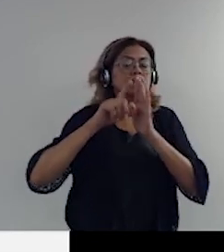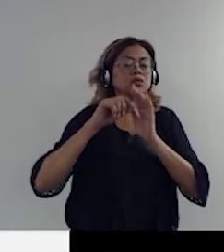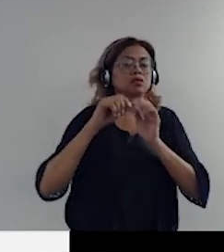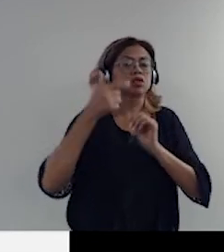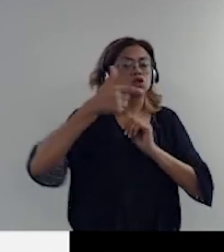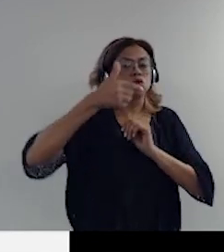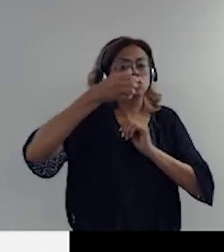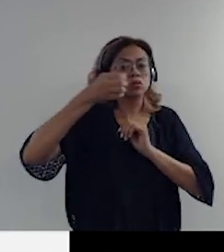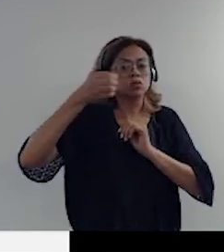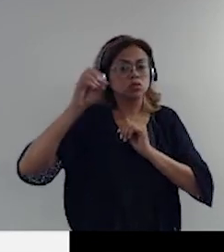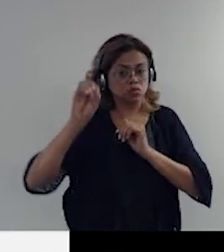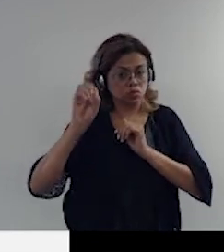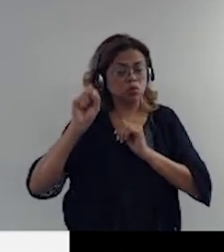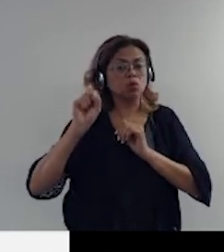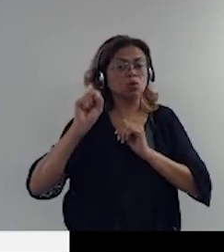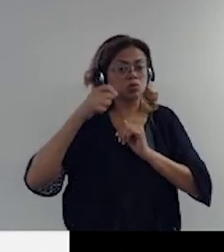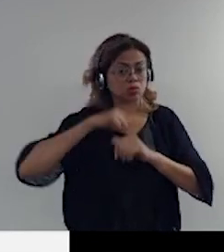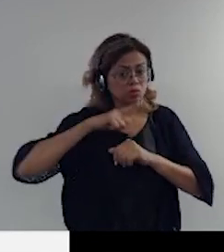e antes disso em